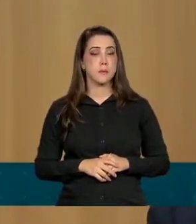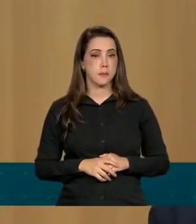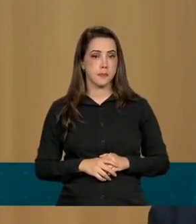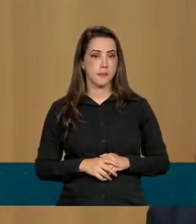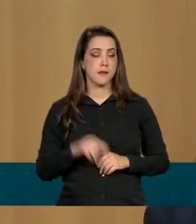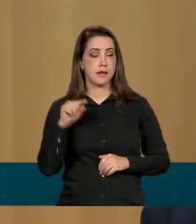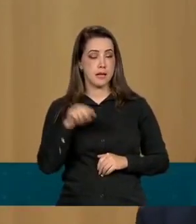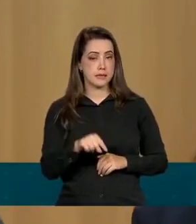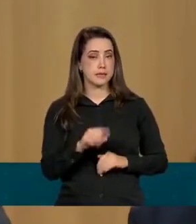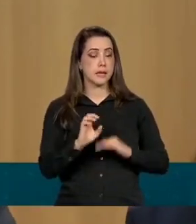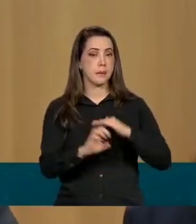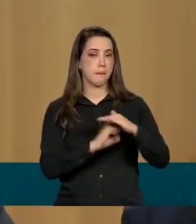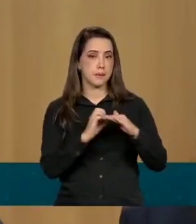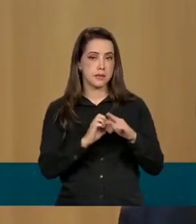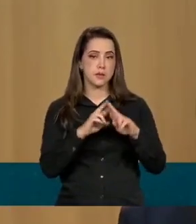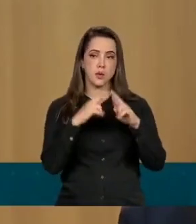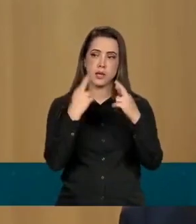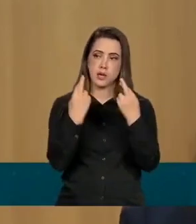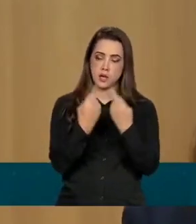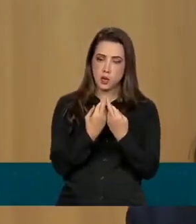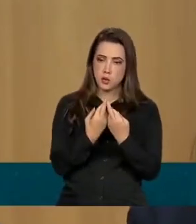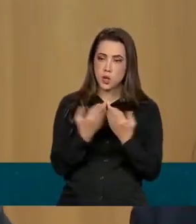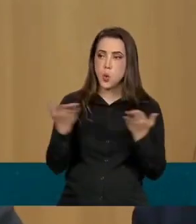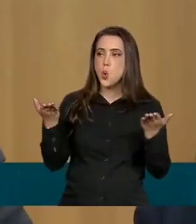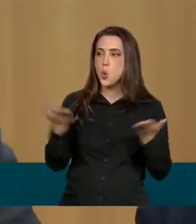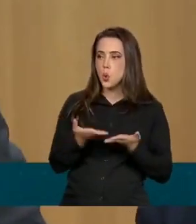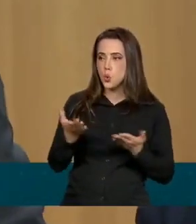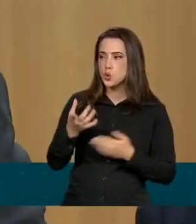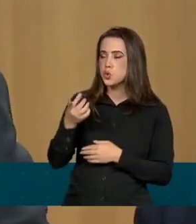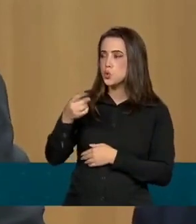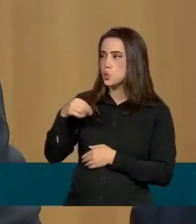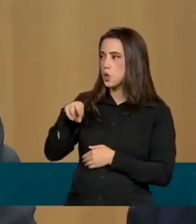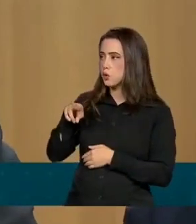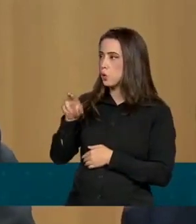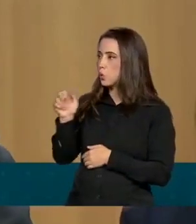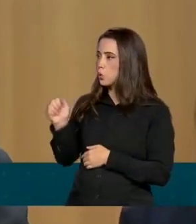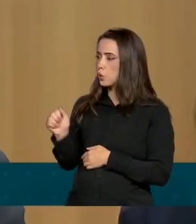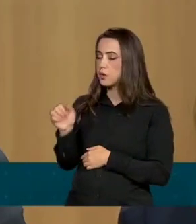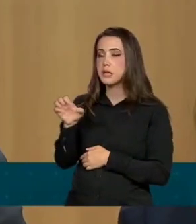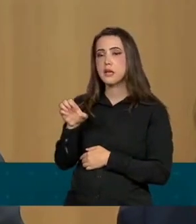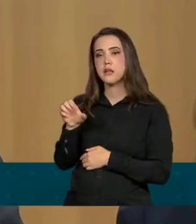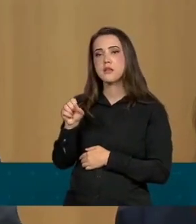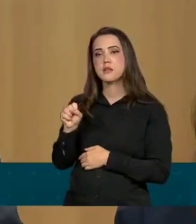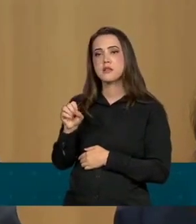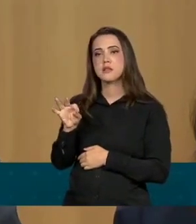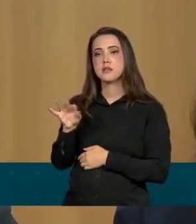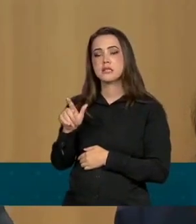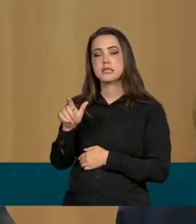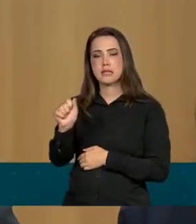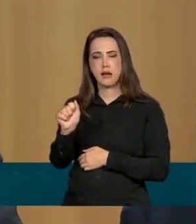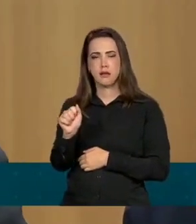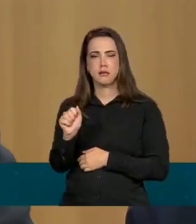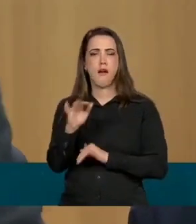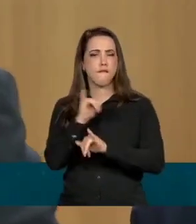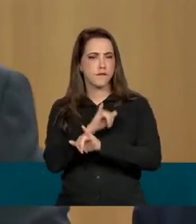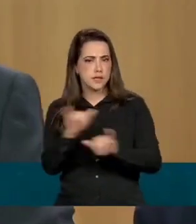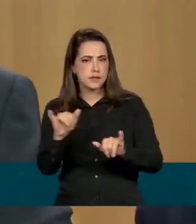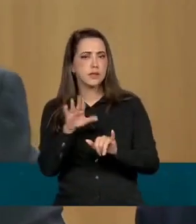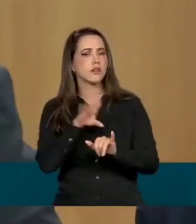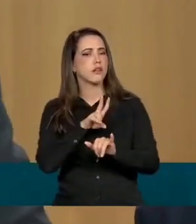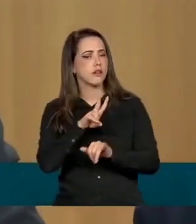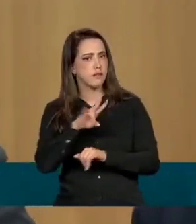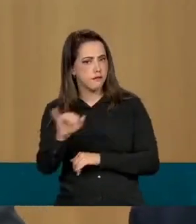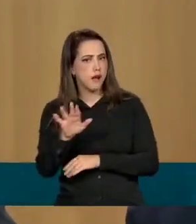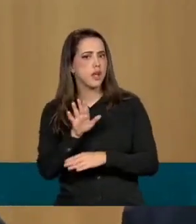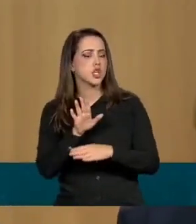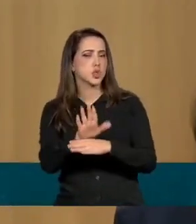fez uma reunião com a doutora Estela no dia de hoje, informando dessa visão mais